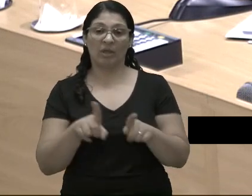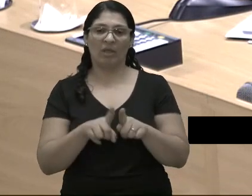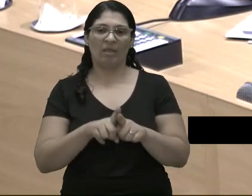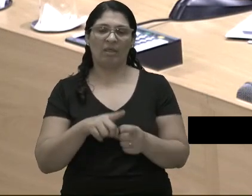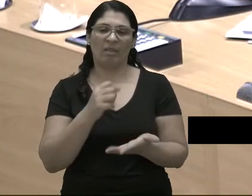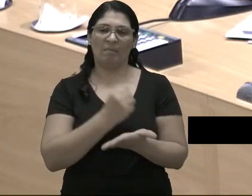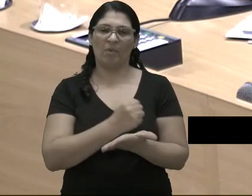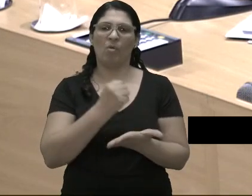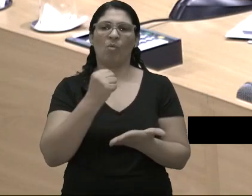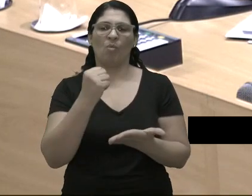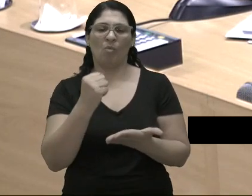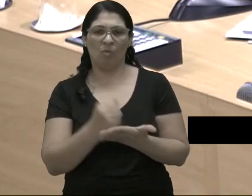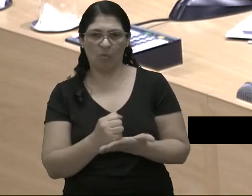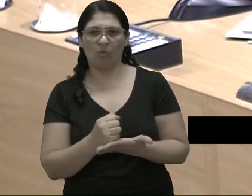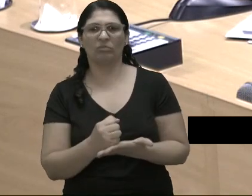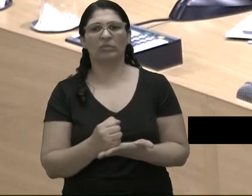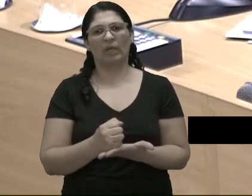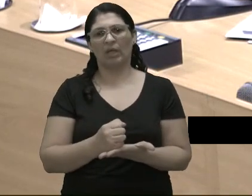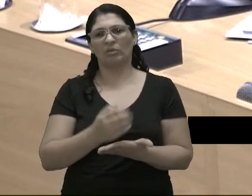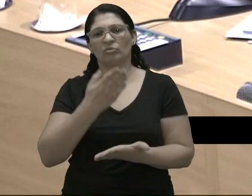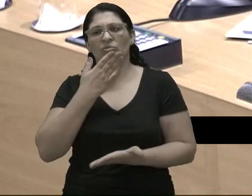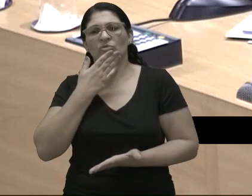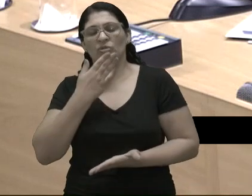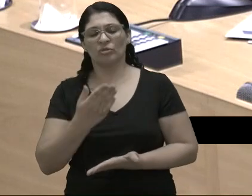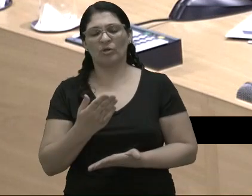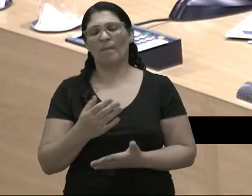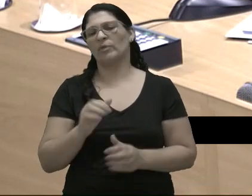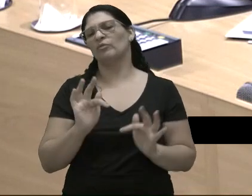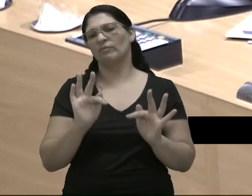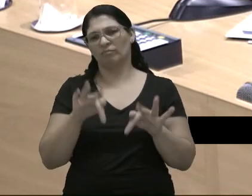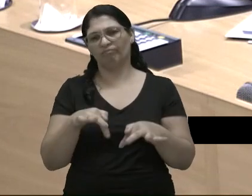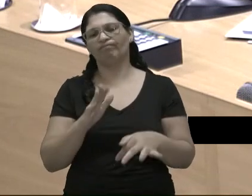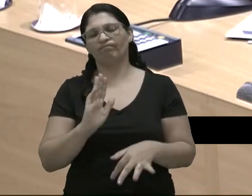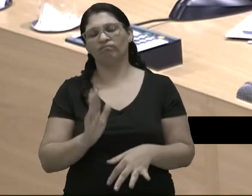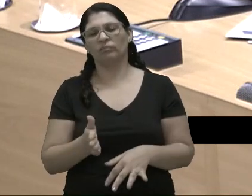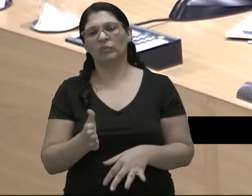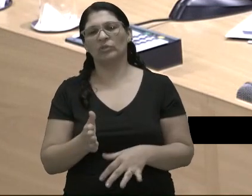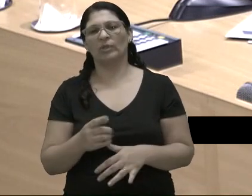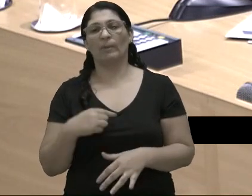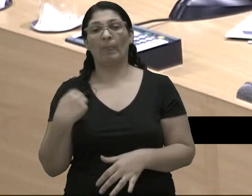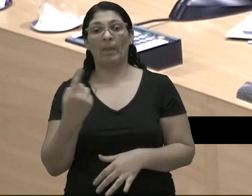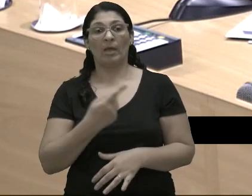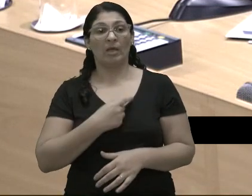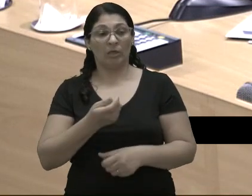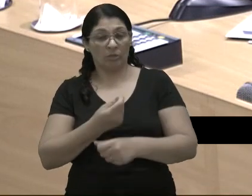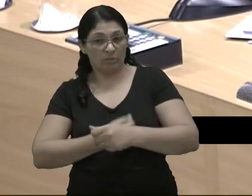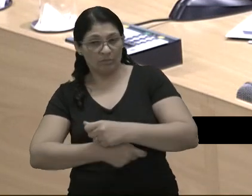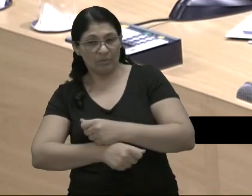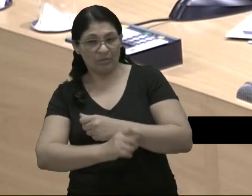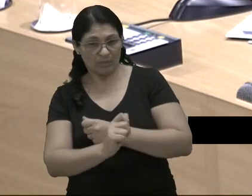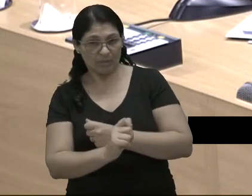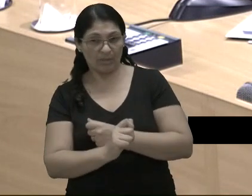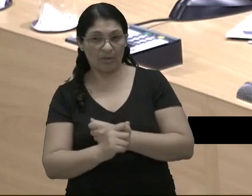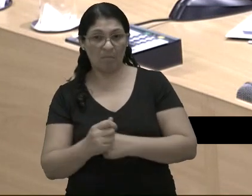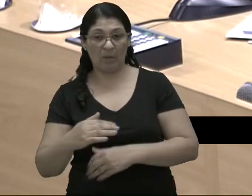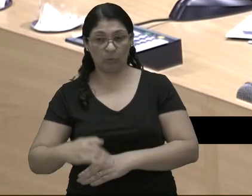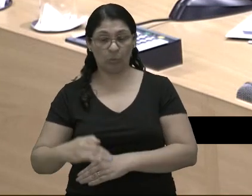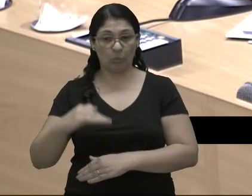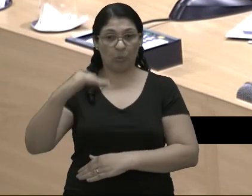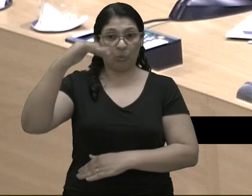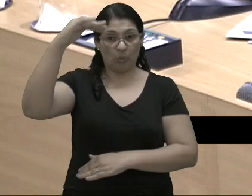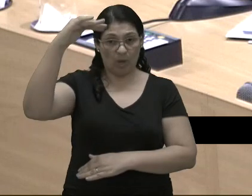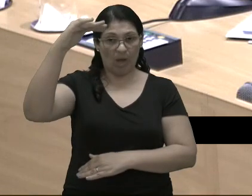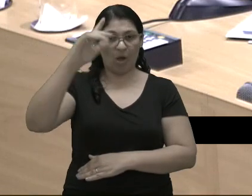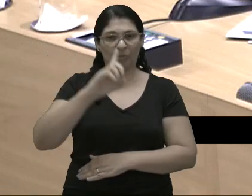foi pedida a rescisão por parte deles, no qual a gente fez um investimento muito alto para equipamentos, para atendê-los lá no